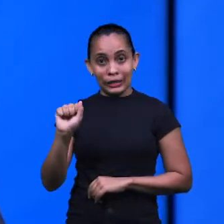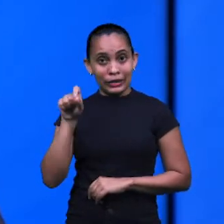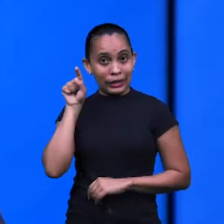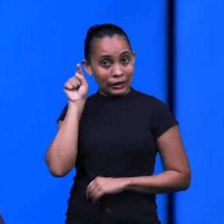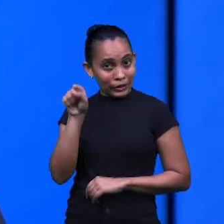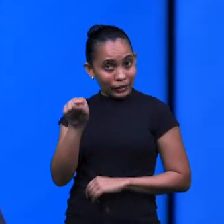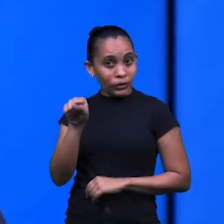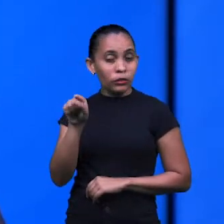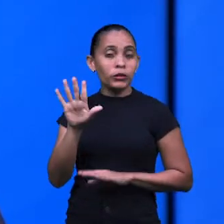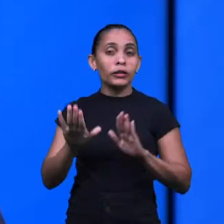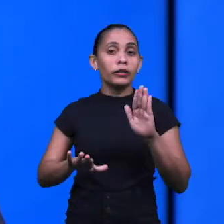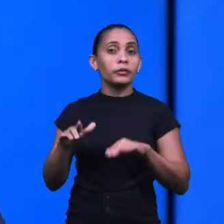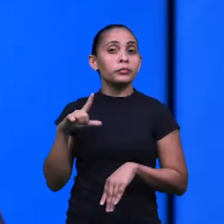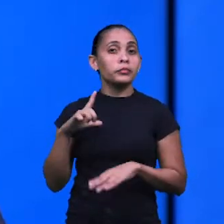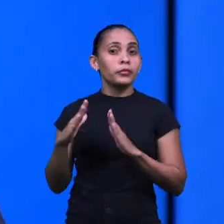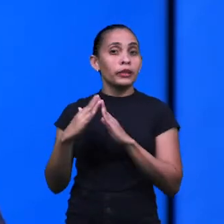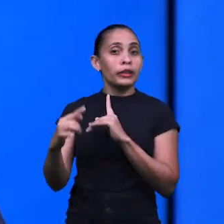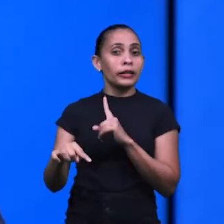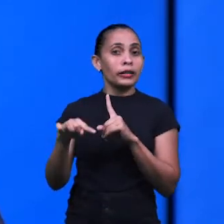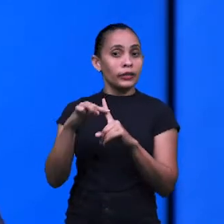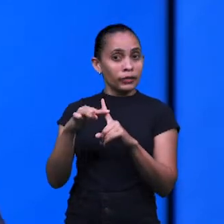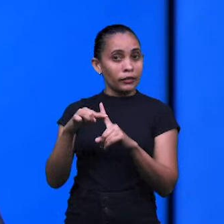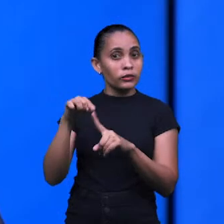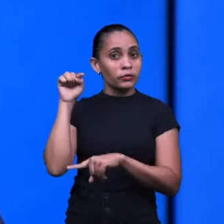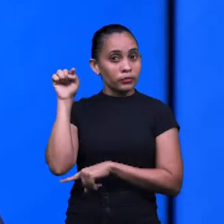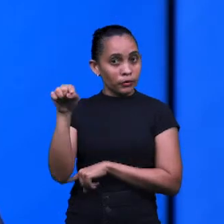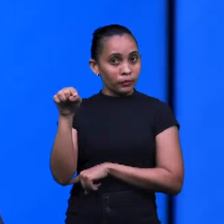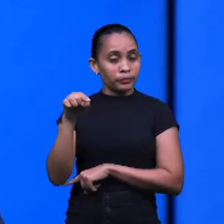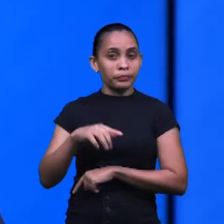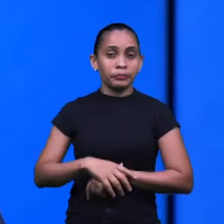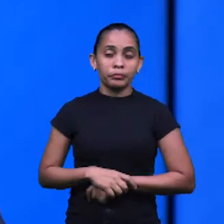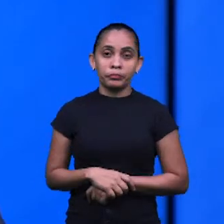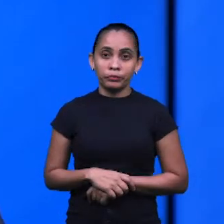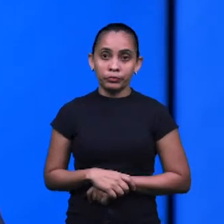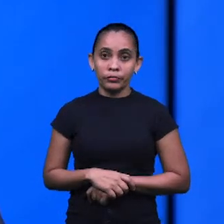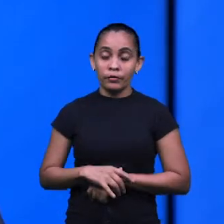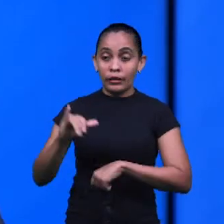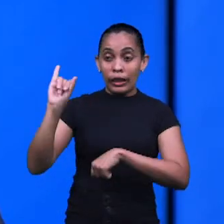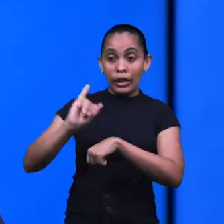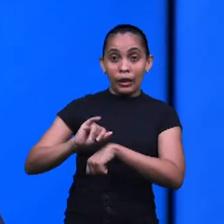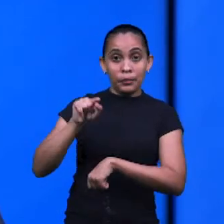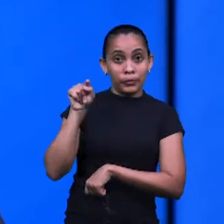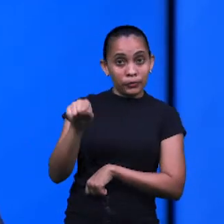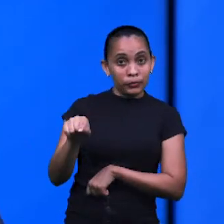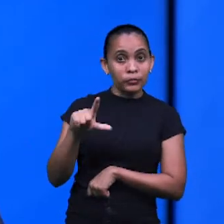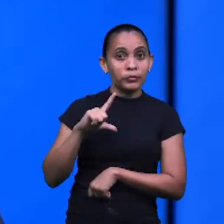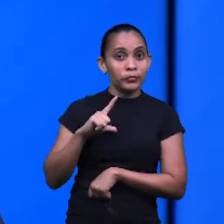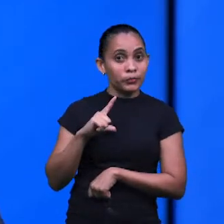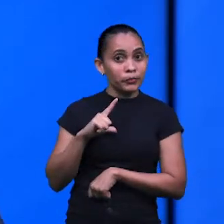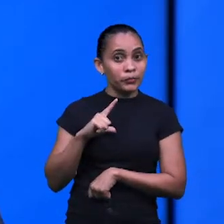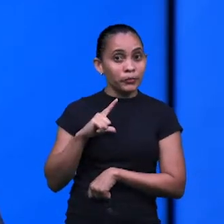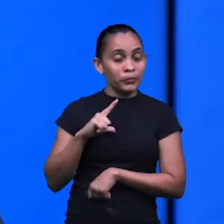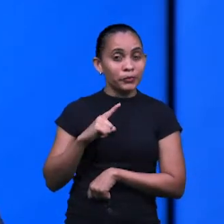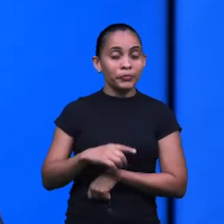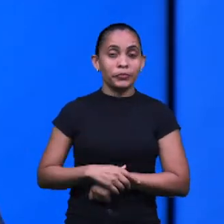de irmãos e temos até igrejas na capital, em Budapeste, que são ligadas a nós. O pastor de lá já esteve aqui no